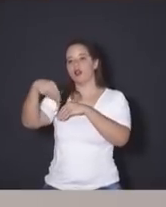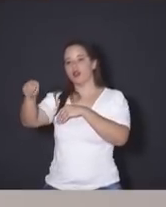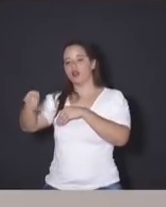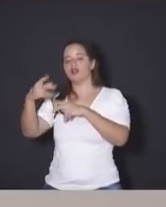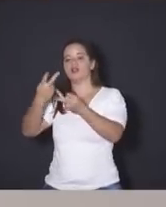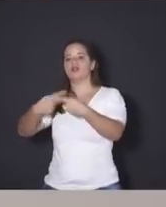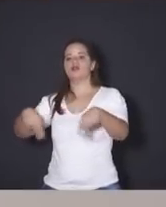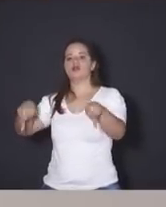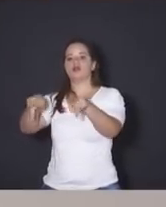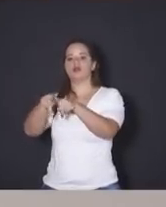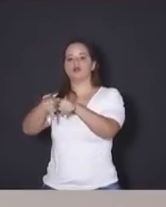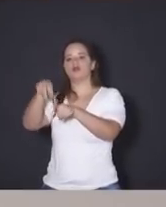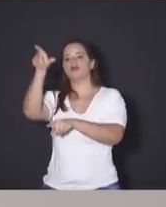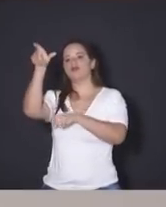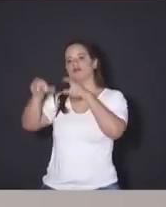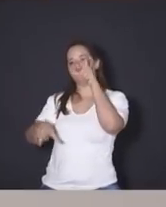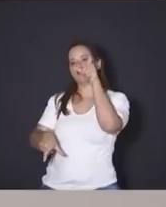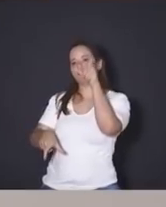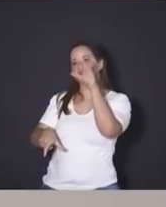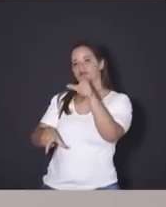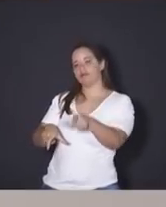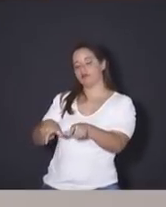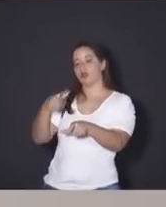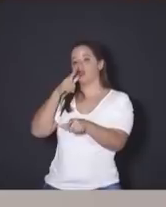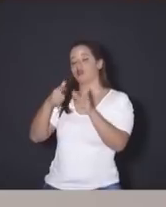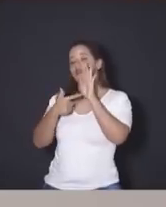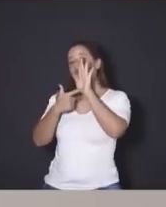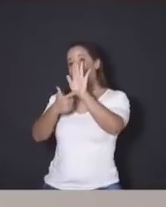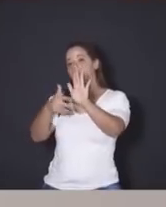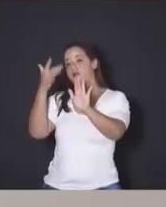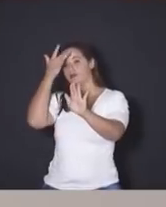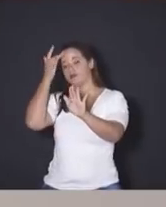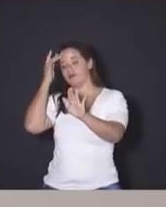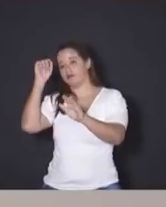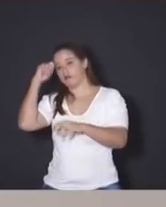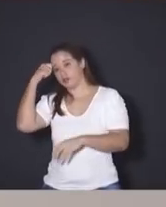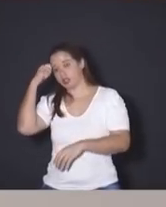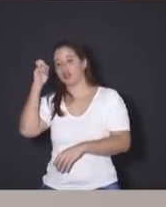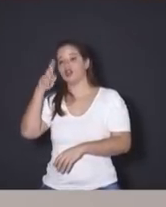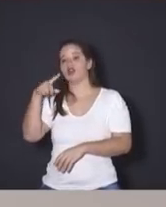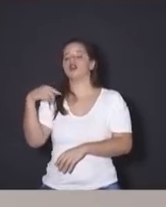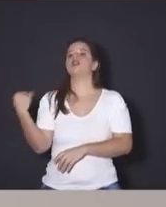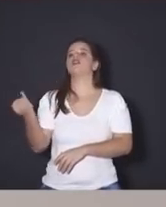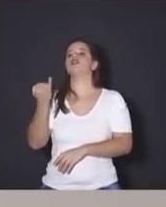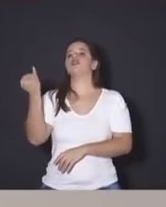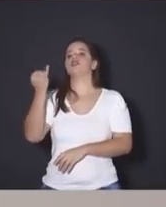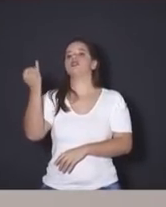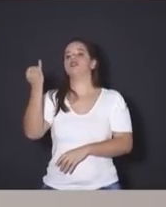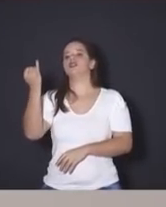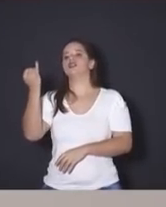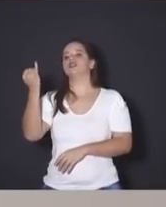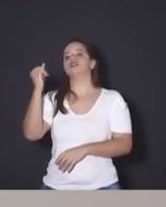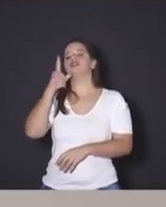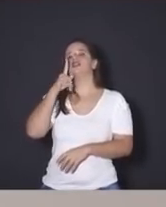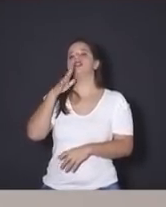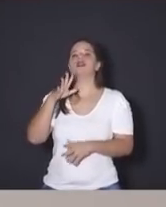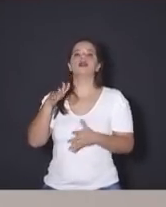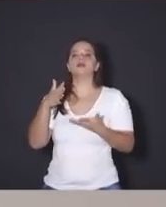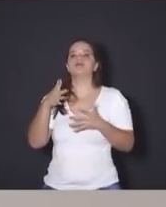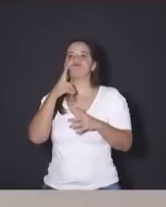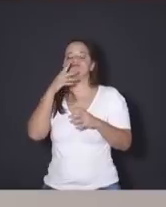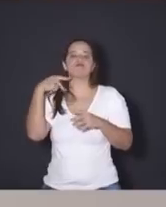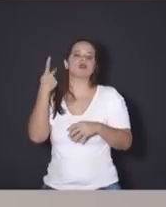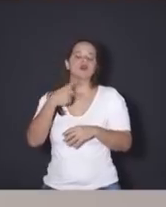povo a imagem de que um representante negro é importante é na na